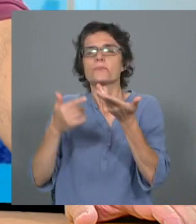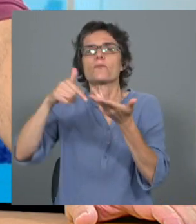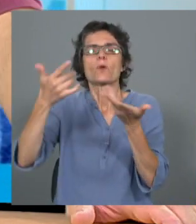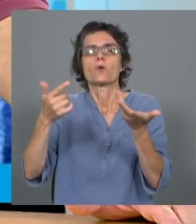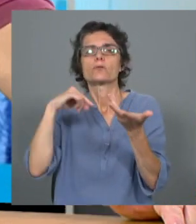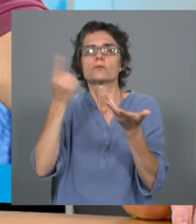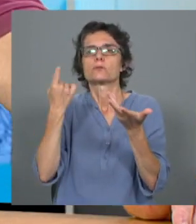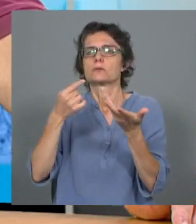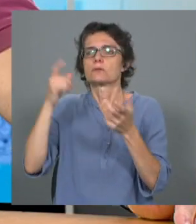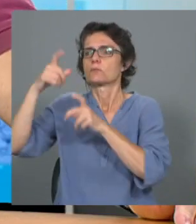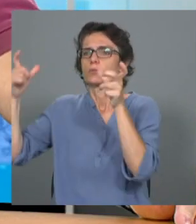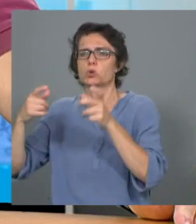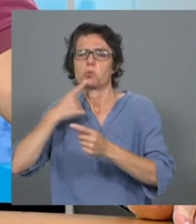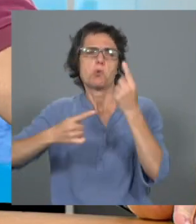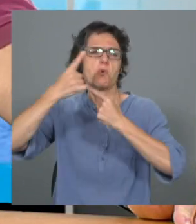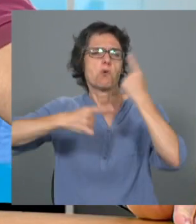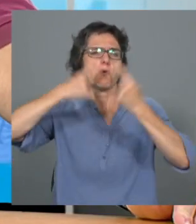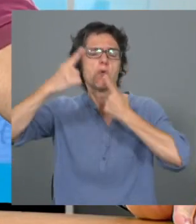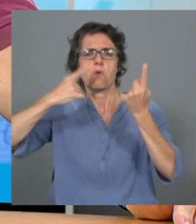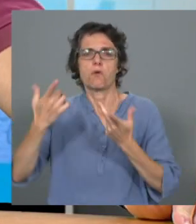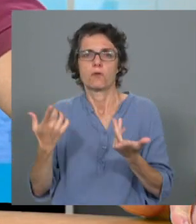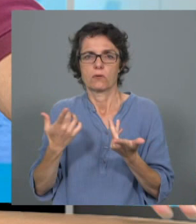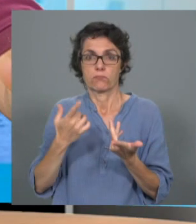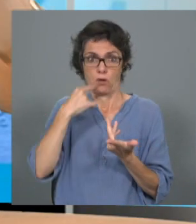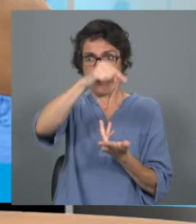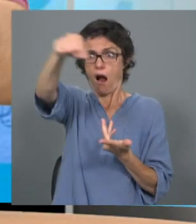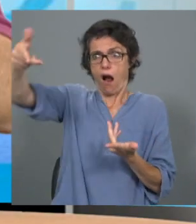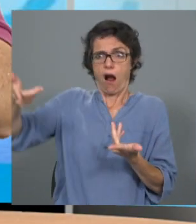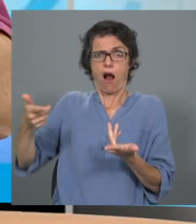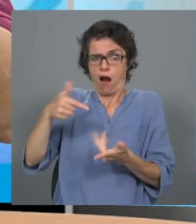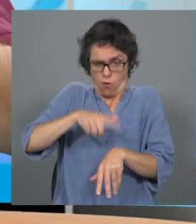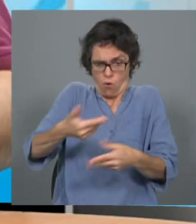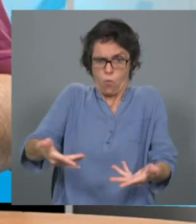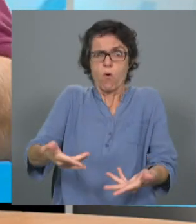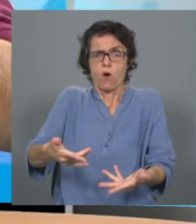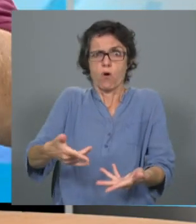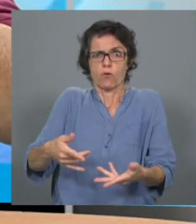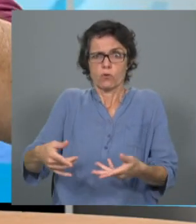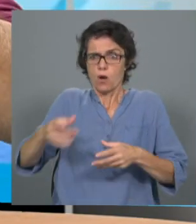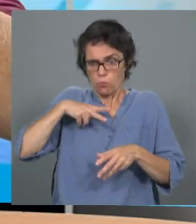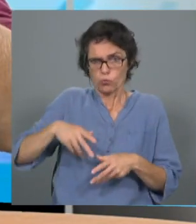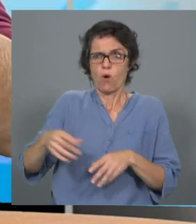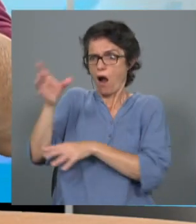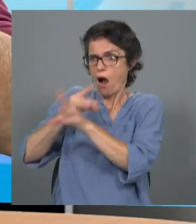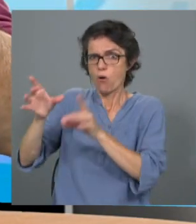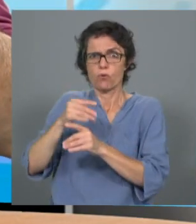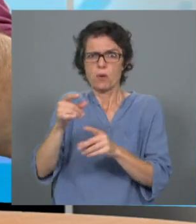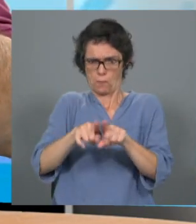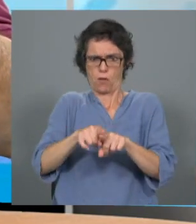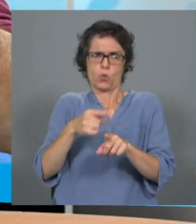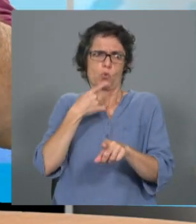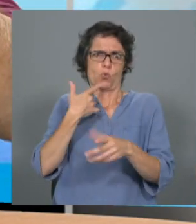gente a reclamar com a situação que vive, não é? E em Portugal e na Europa, e depois aparecem, mesmo na política, não